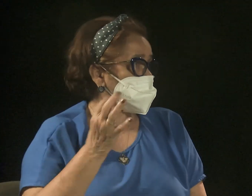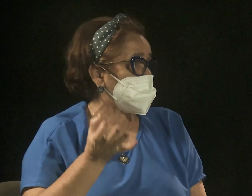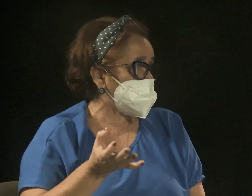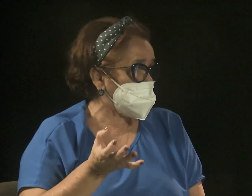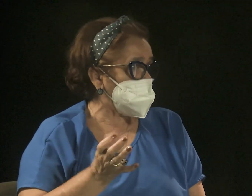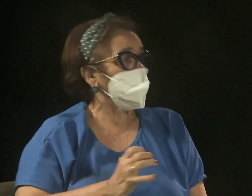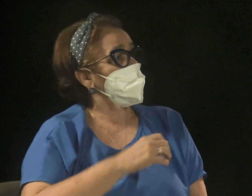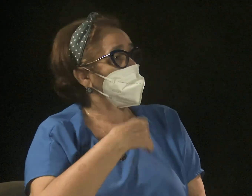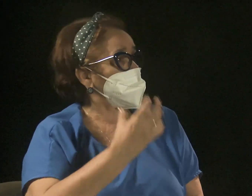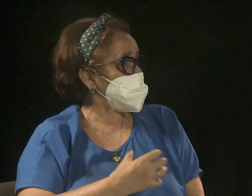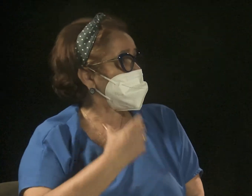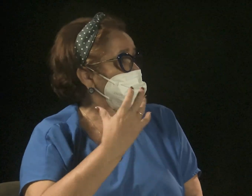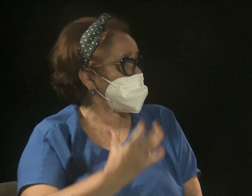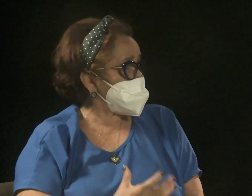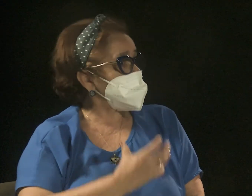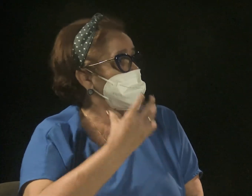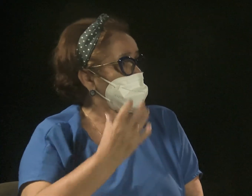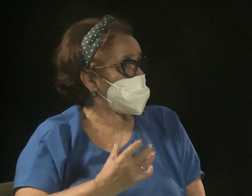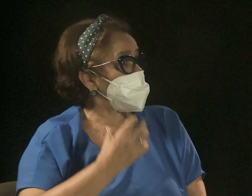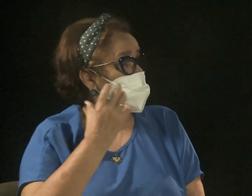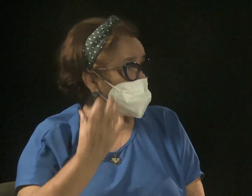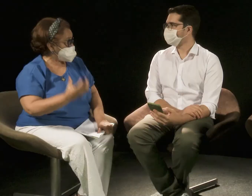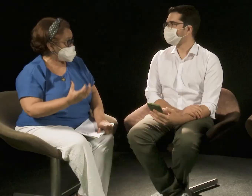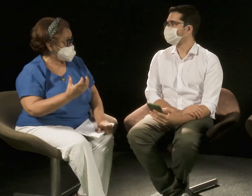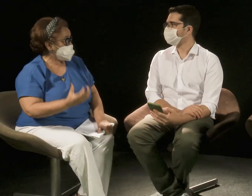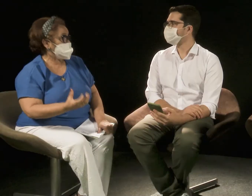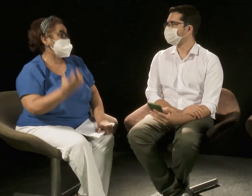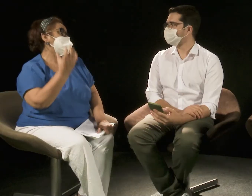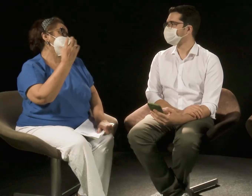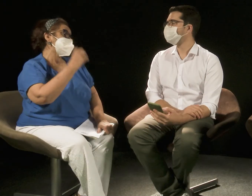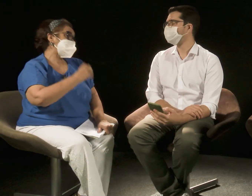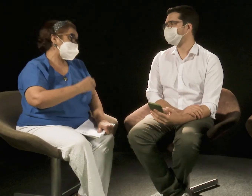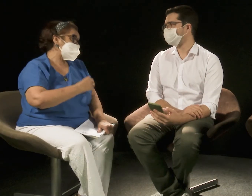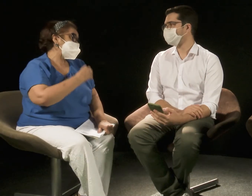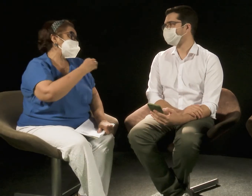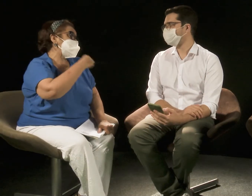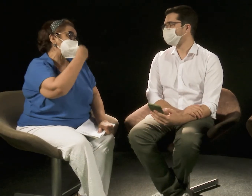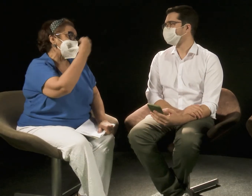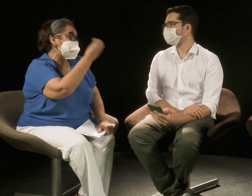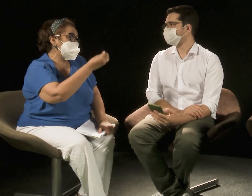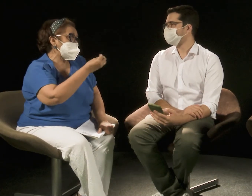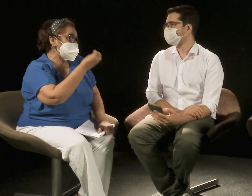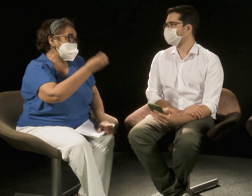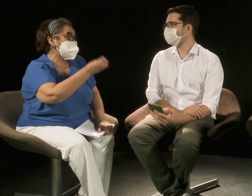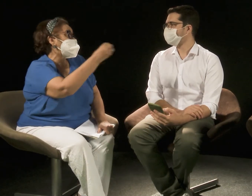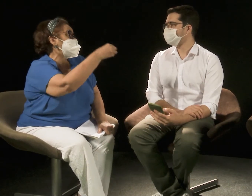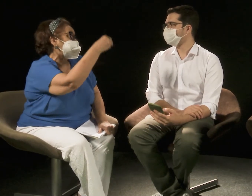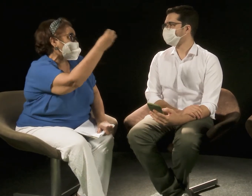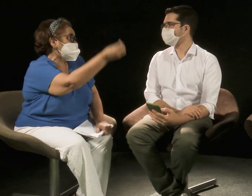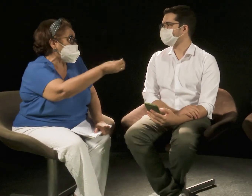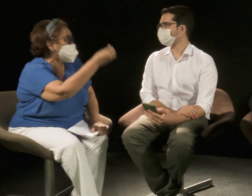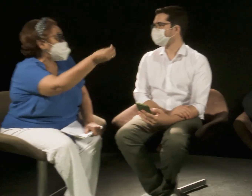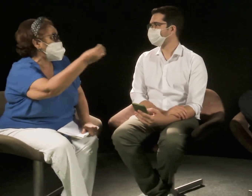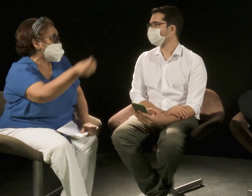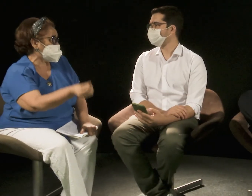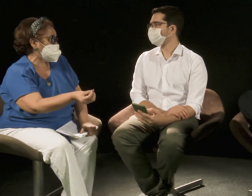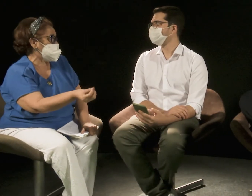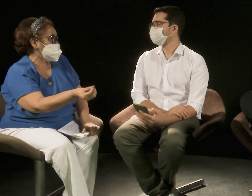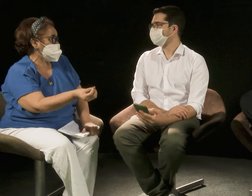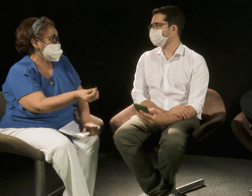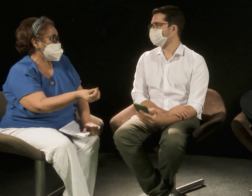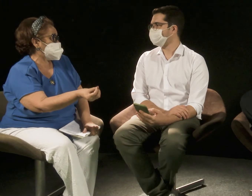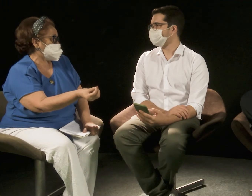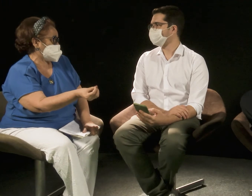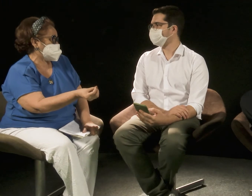um afastamento, porque eles gostam mais, preferem os grupos. E muitos pais, às vezes, não se habilitam a conhecer com quem meu